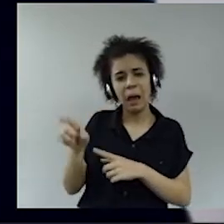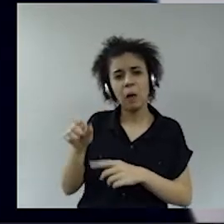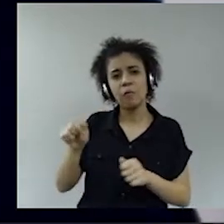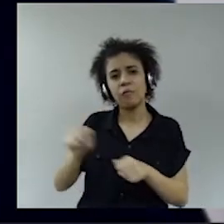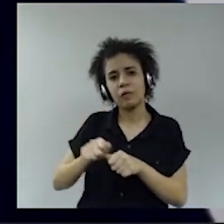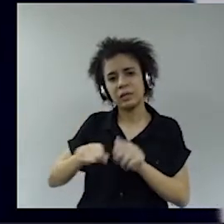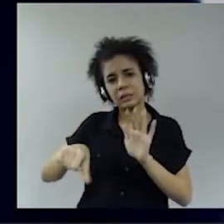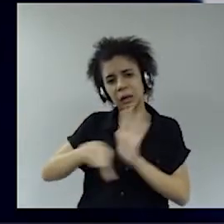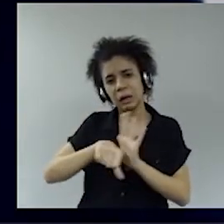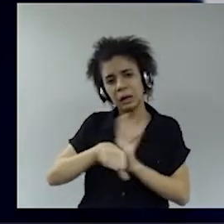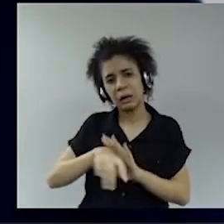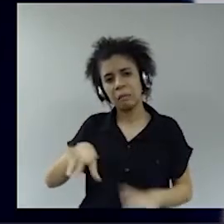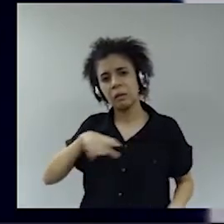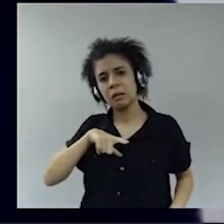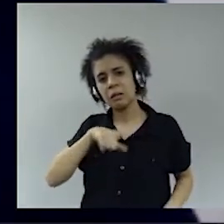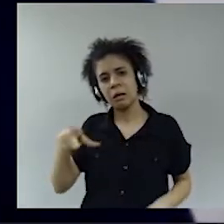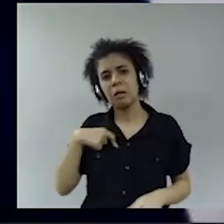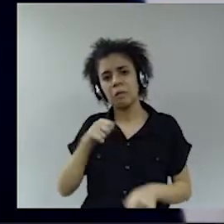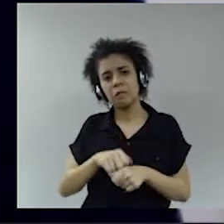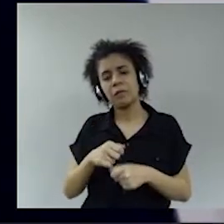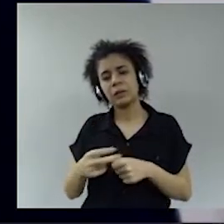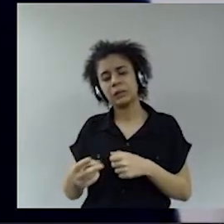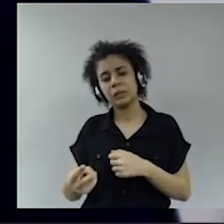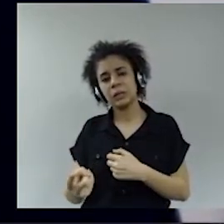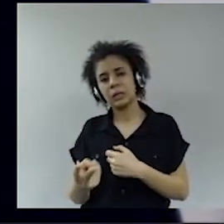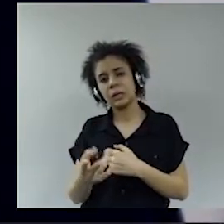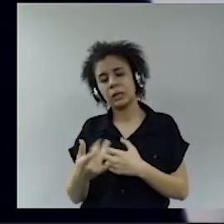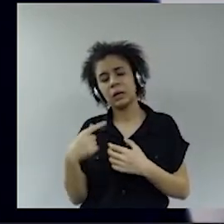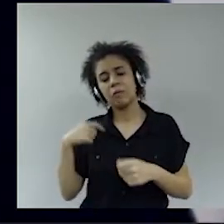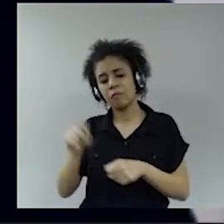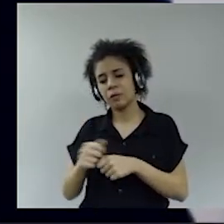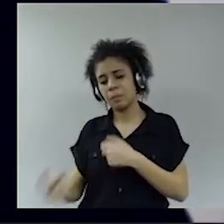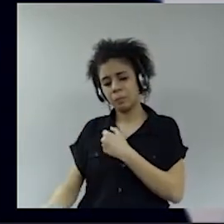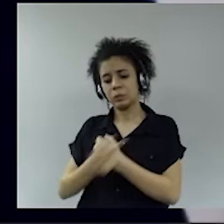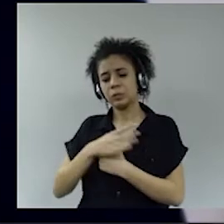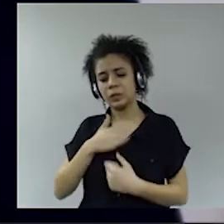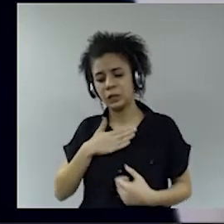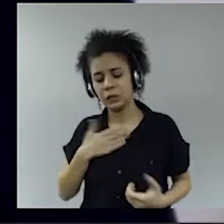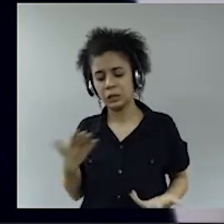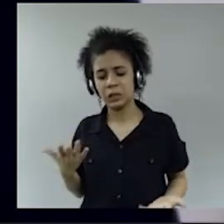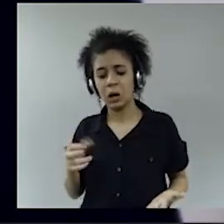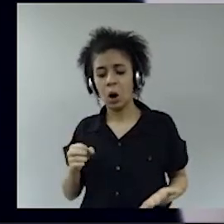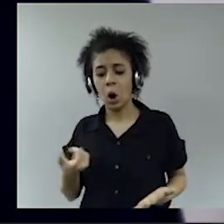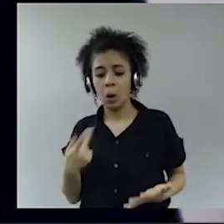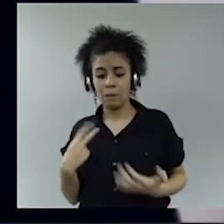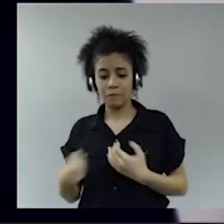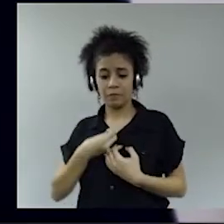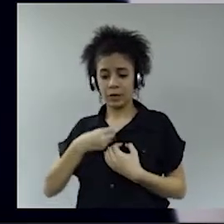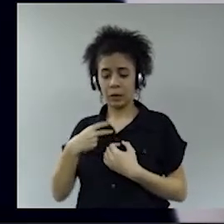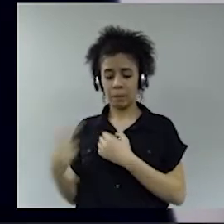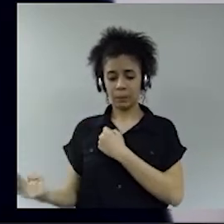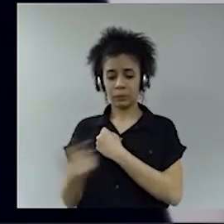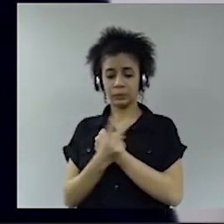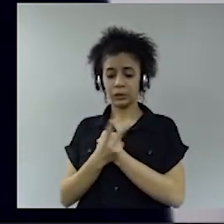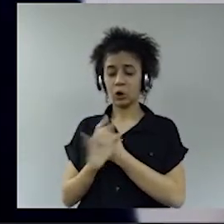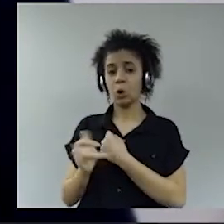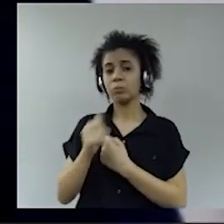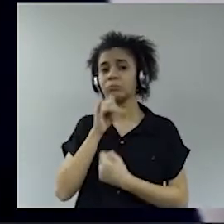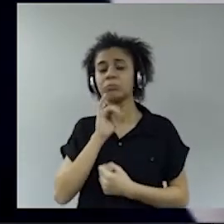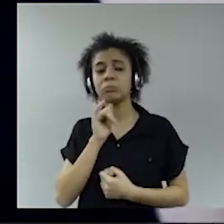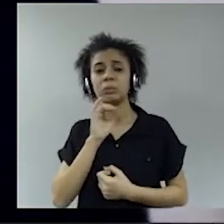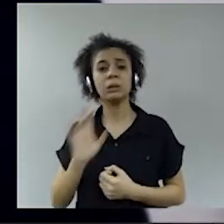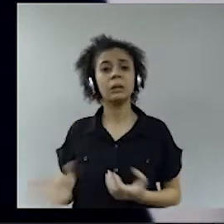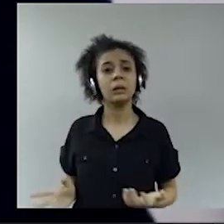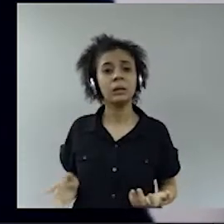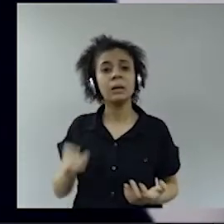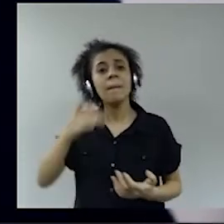encontrava em estado de legítima defesa putativa, que vem do latim putácio, que quer dizer supõe. Uma pessoa